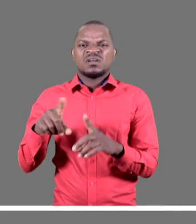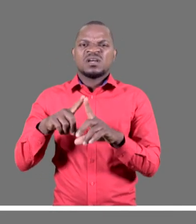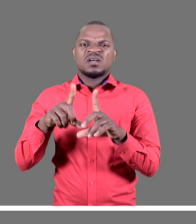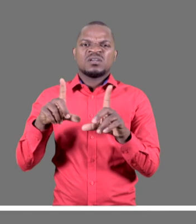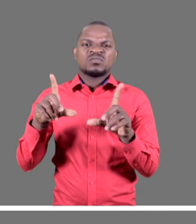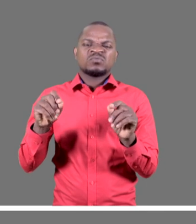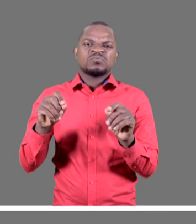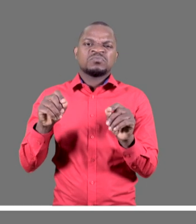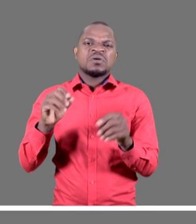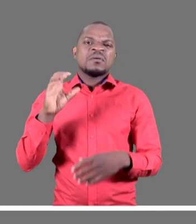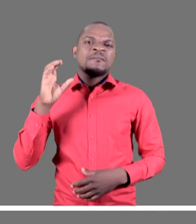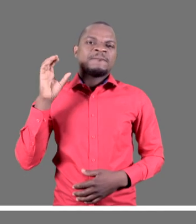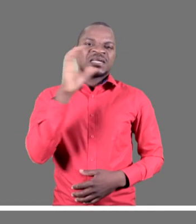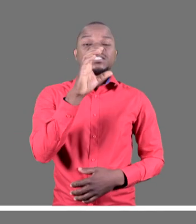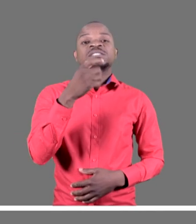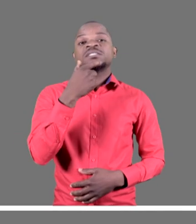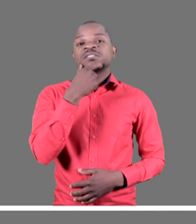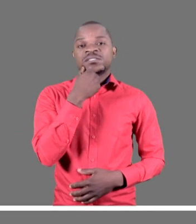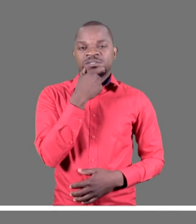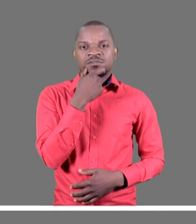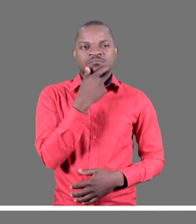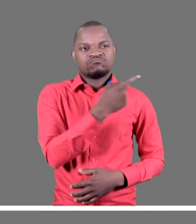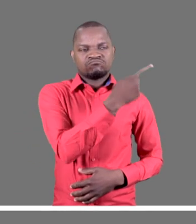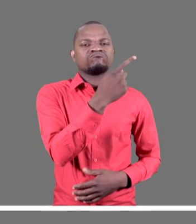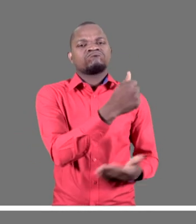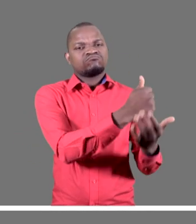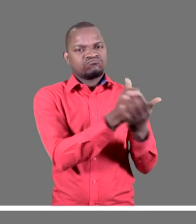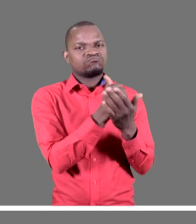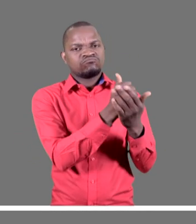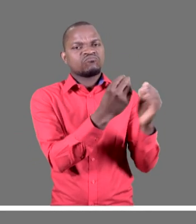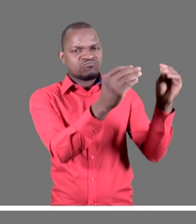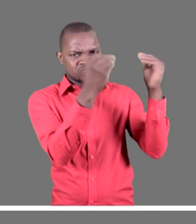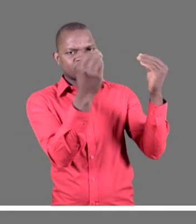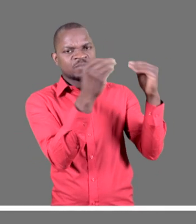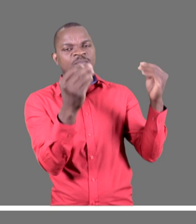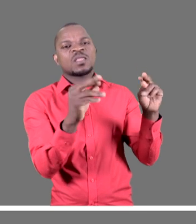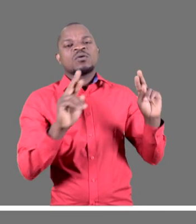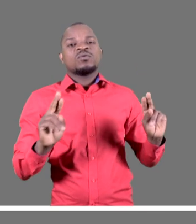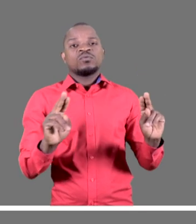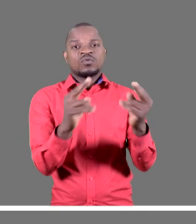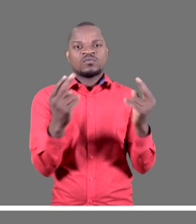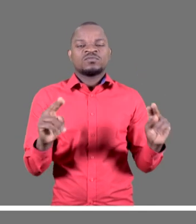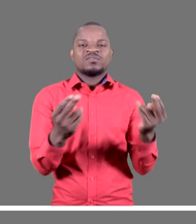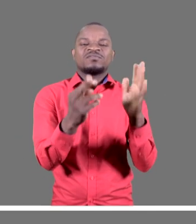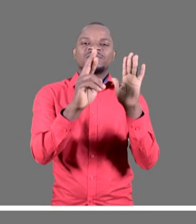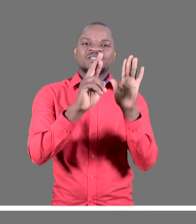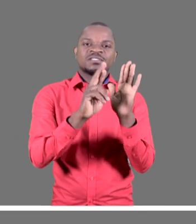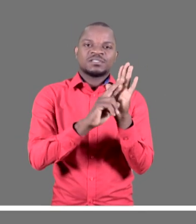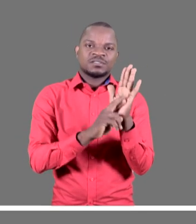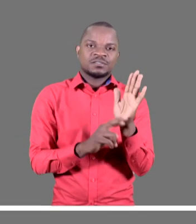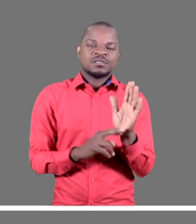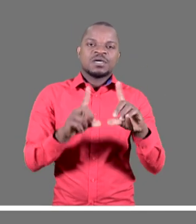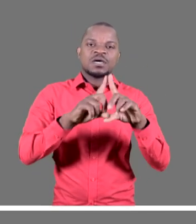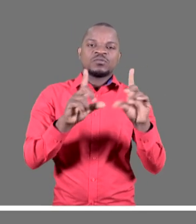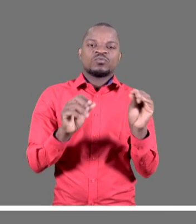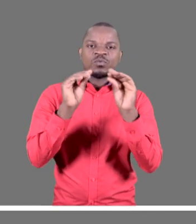londrina, portanto, da Inglaterra, que tem nos capacitado, portanto, nas novas abordagens